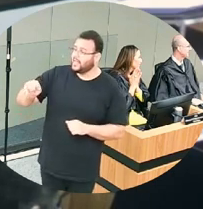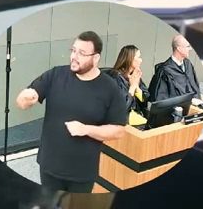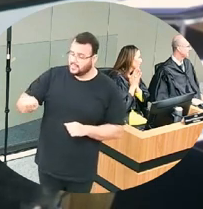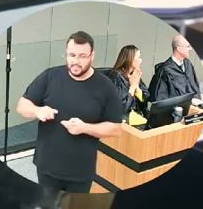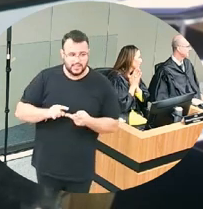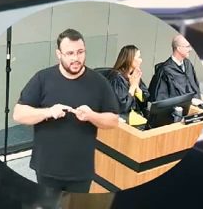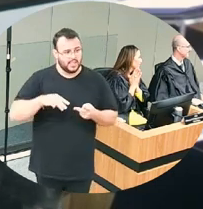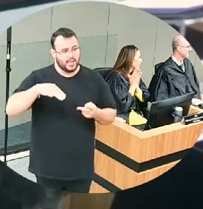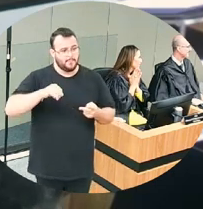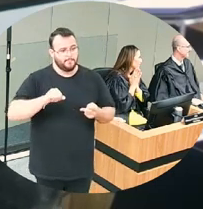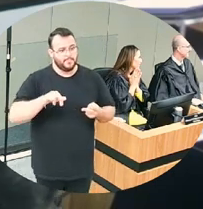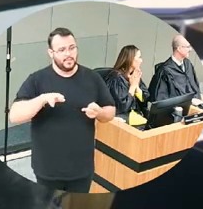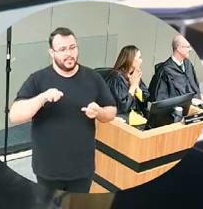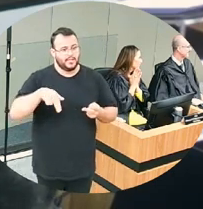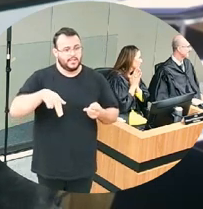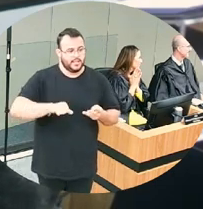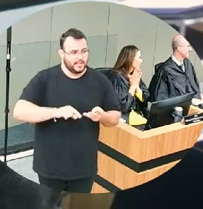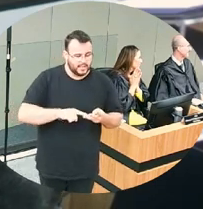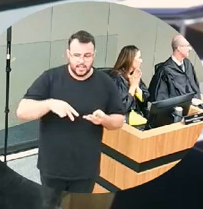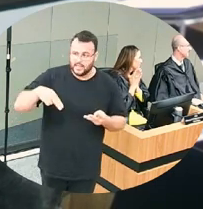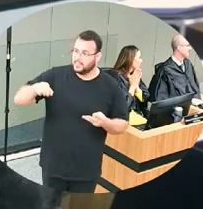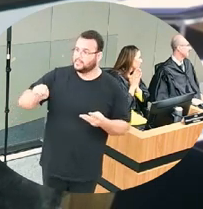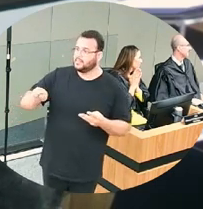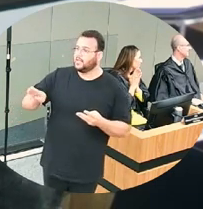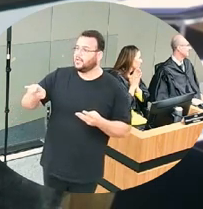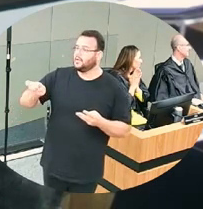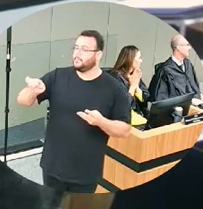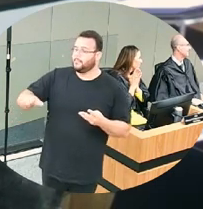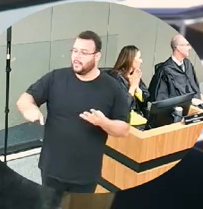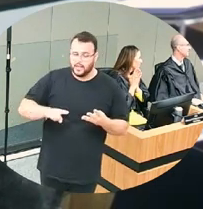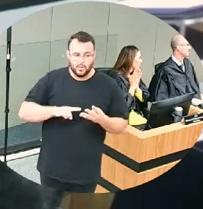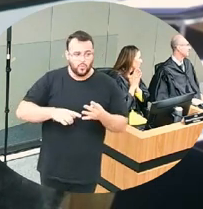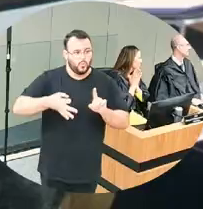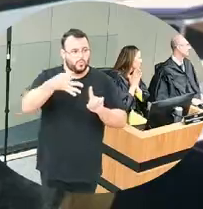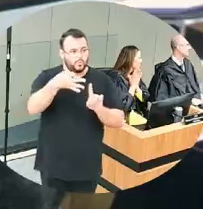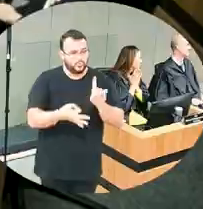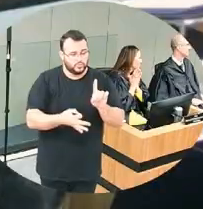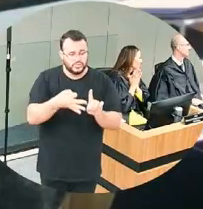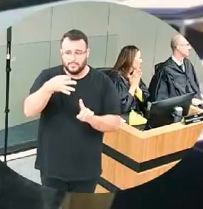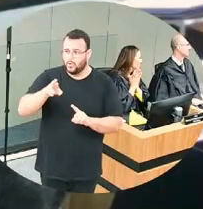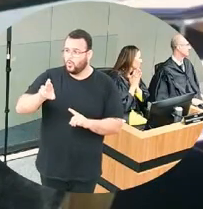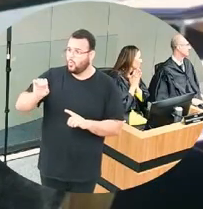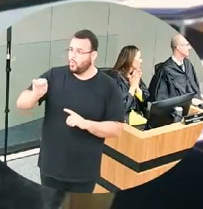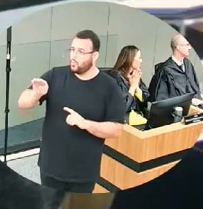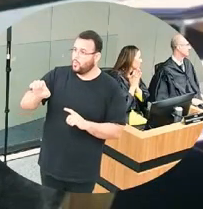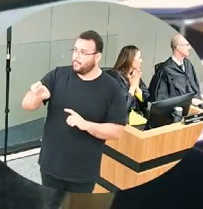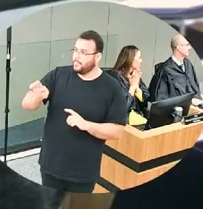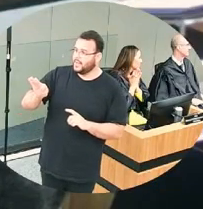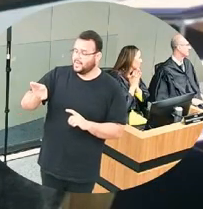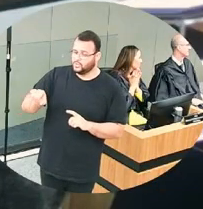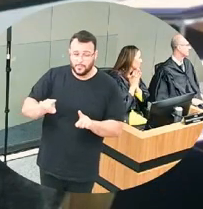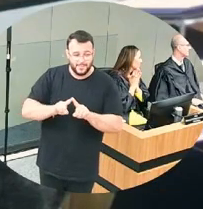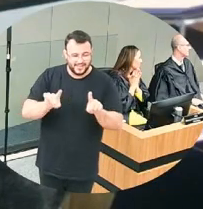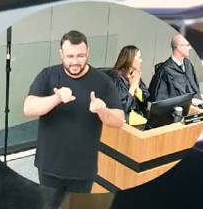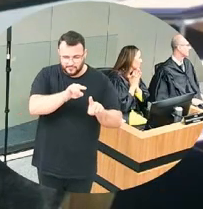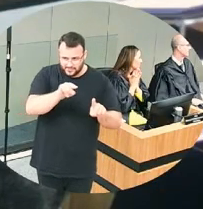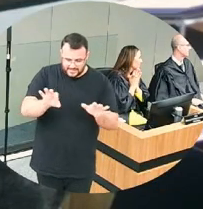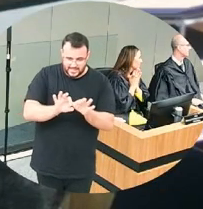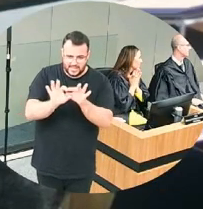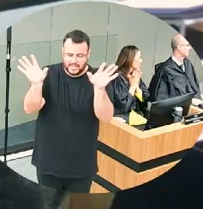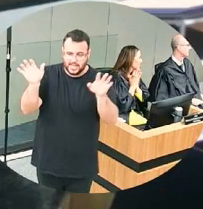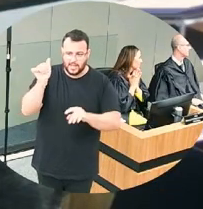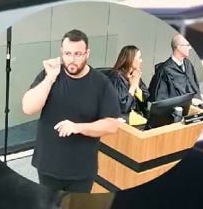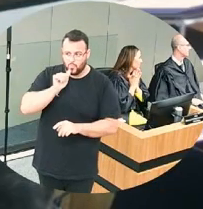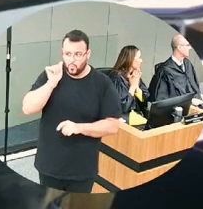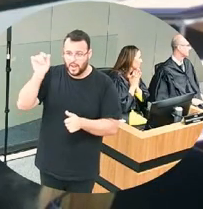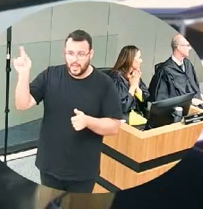a Mirna com narbal com o nosso Desembargador e Roberto se me permitem como a